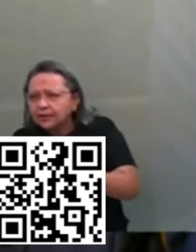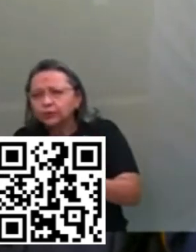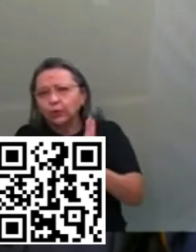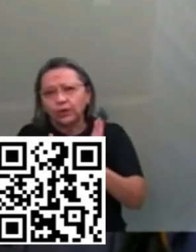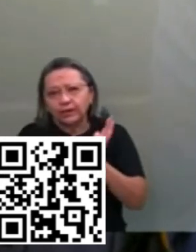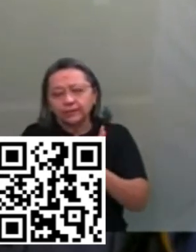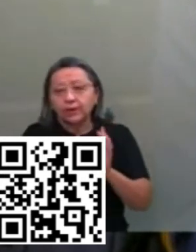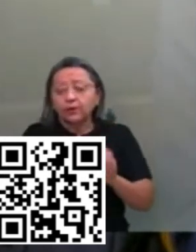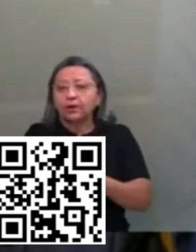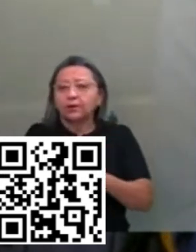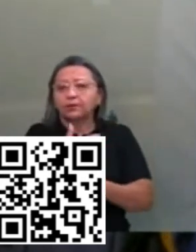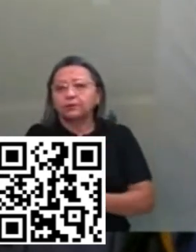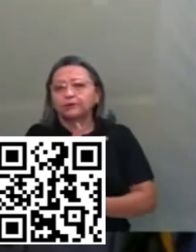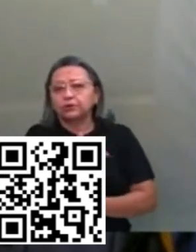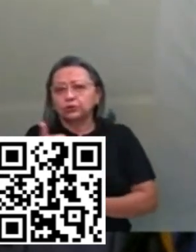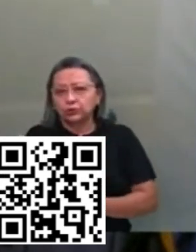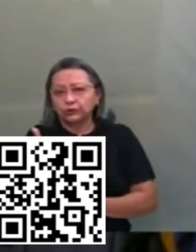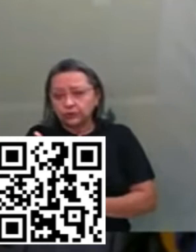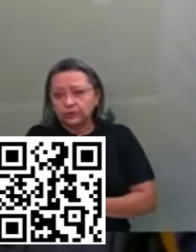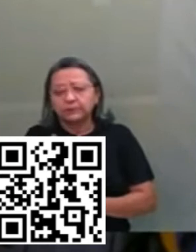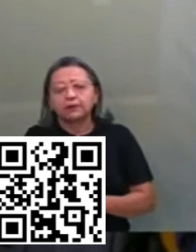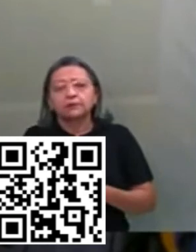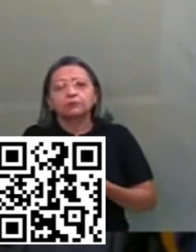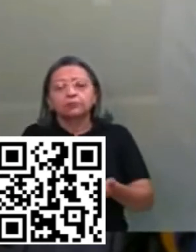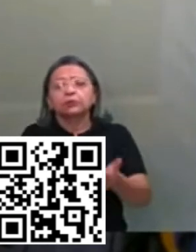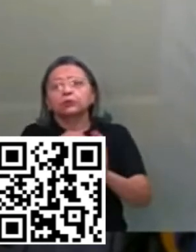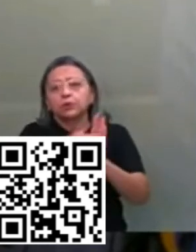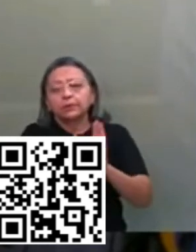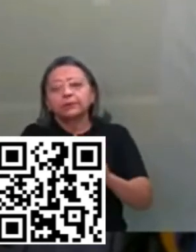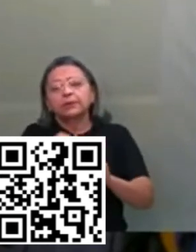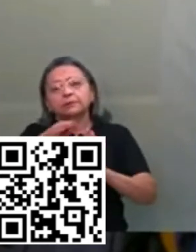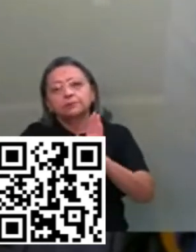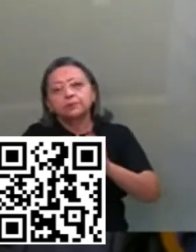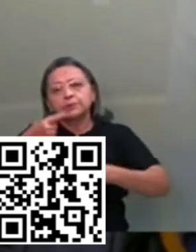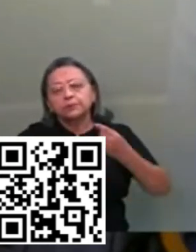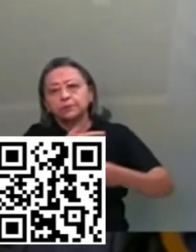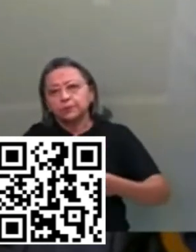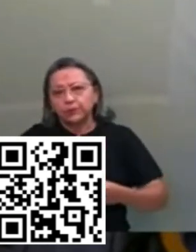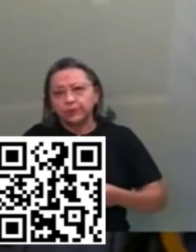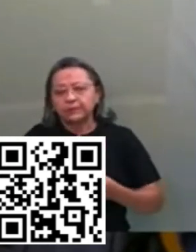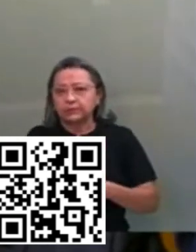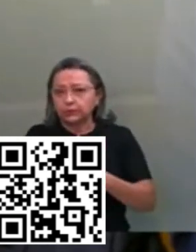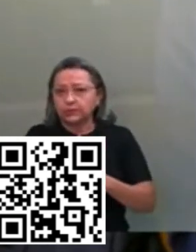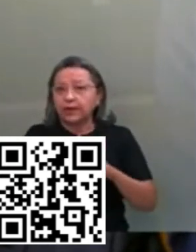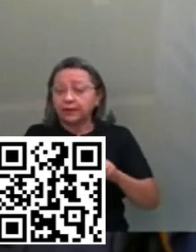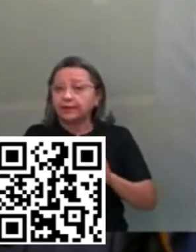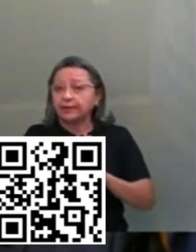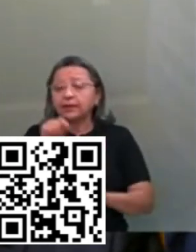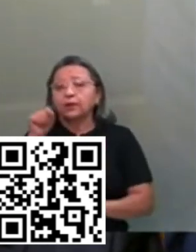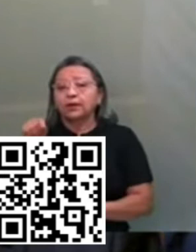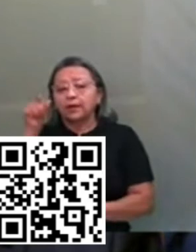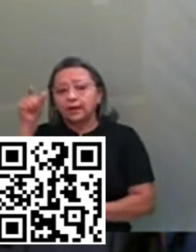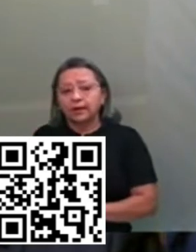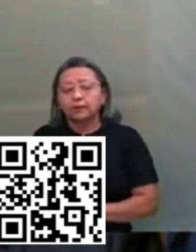de 22, para a consecução dos programas e das políticas públicas em curso. Aqui destacamos o